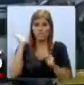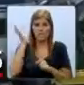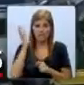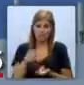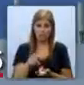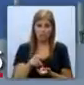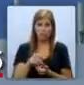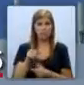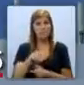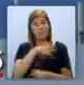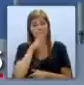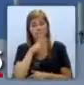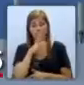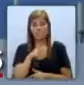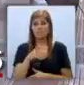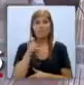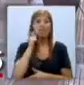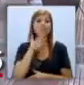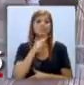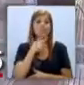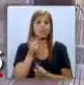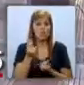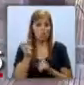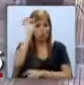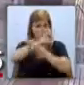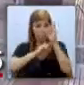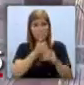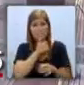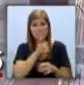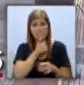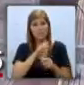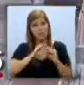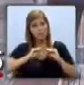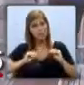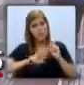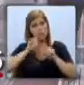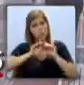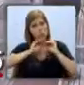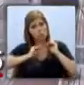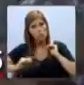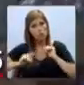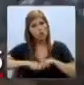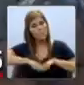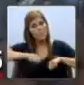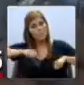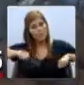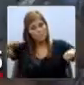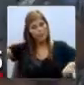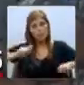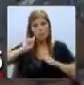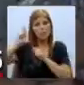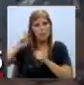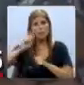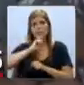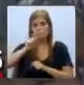moscovici diz que os credores europeus aceitaram enviar ou encargos com juros e prolongar a maturidade da dívida grega e isto se o país